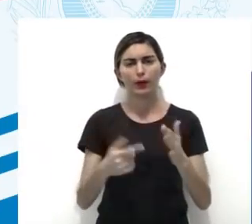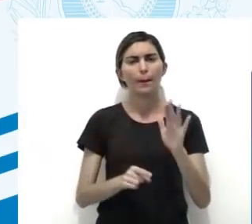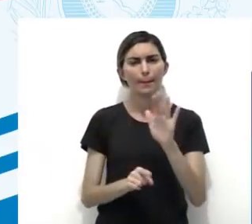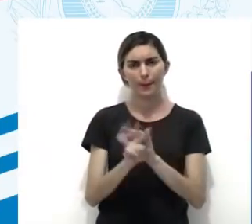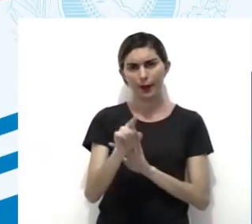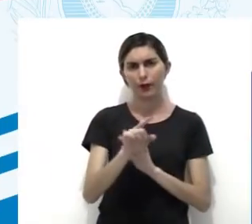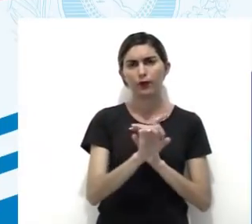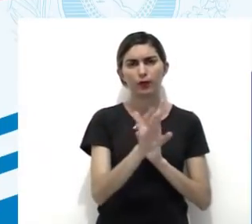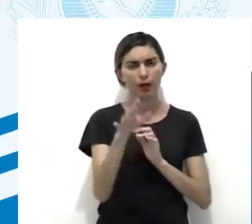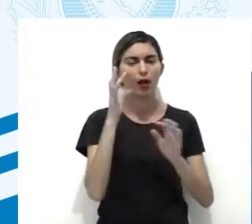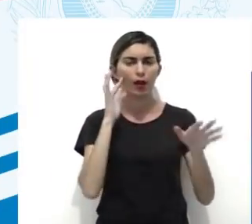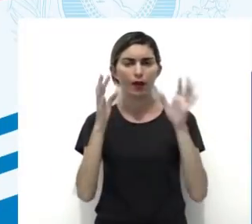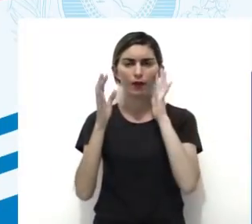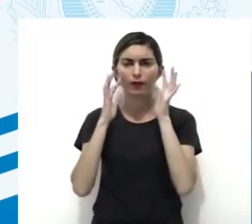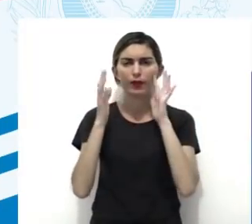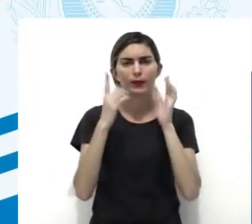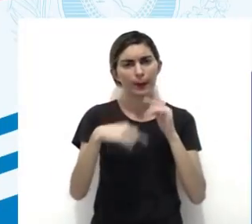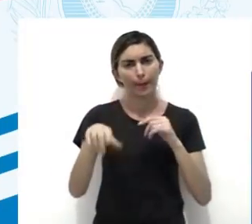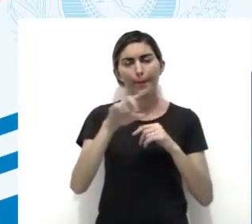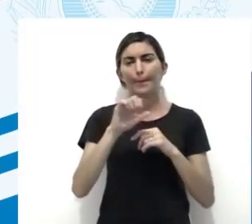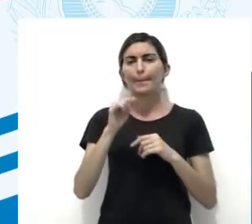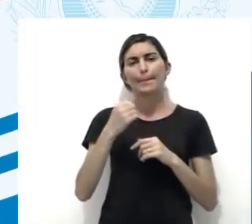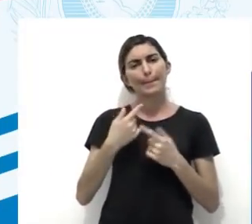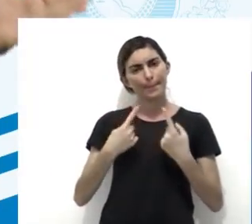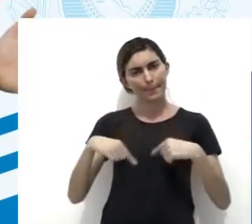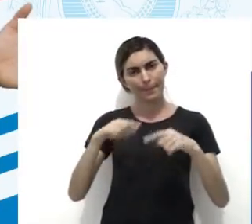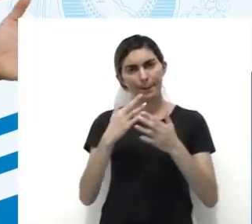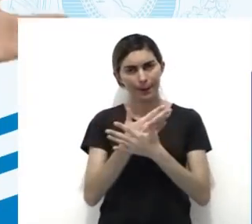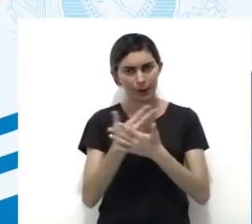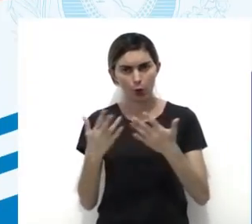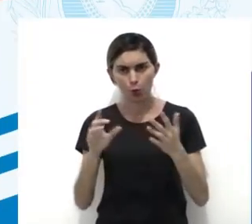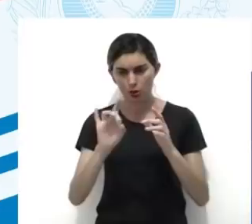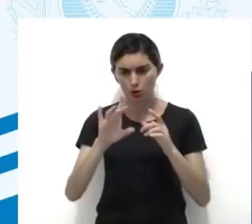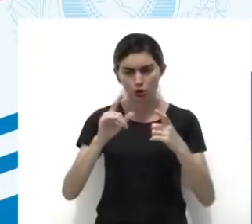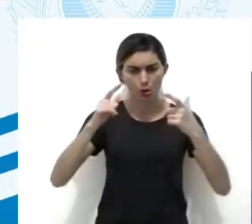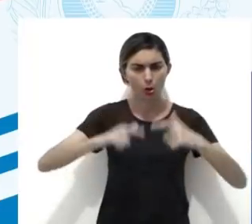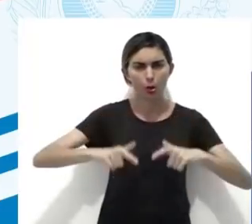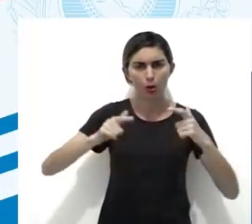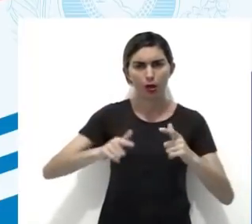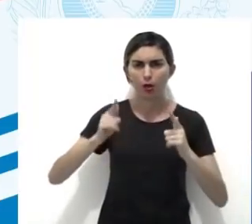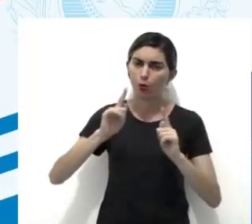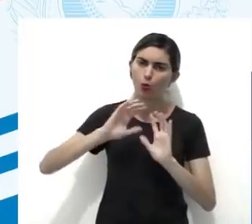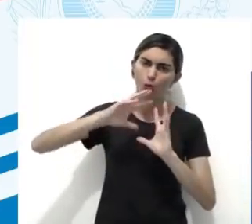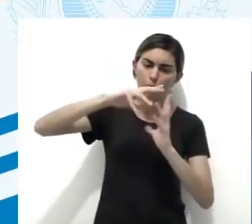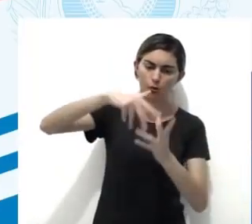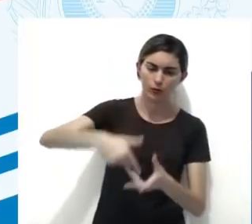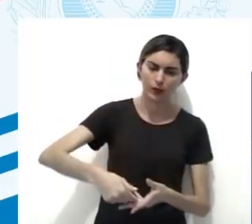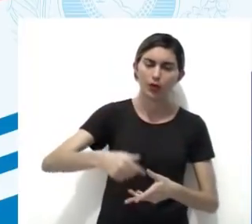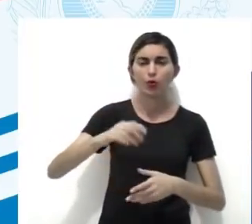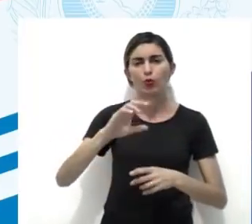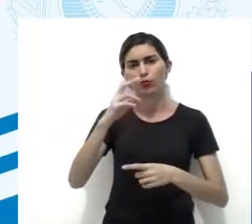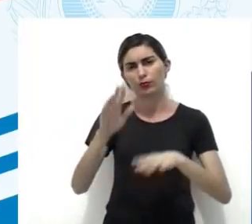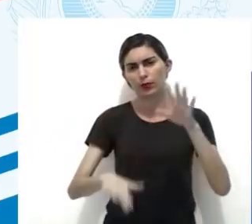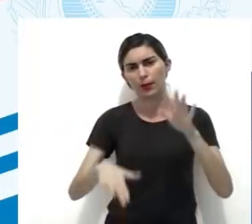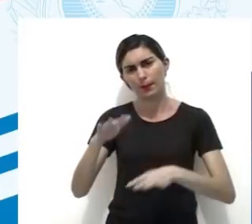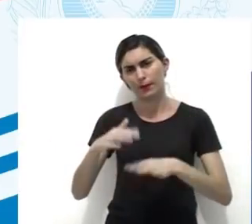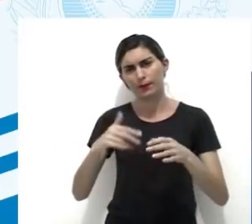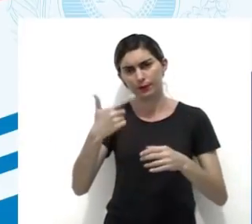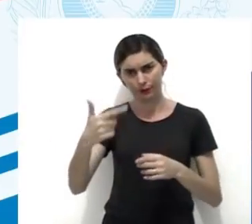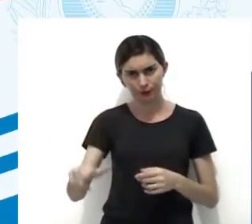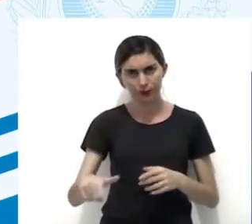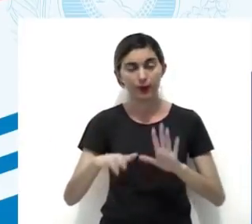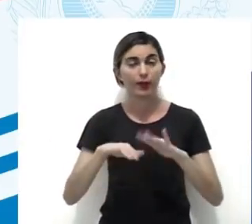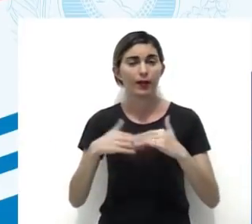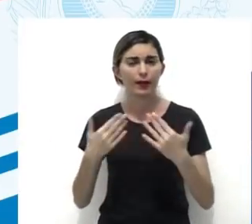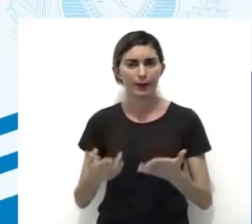pergunta aí que cabe a gente refletir. Será que é algo só local ou algo só global? Um não depende do outro, né?